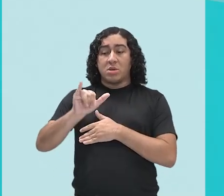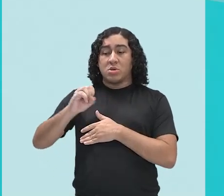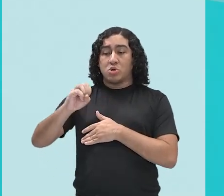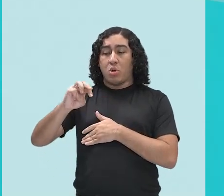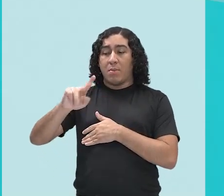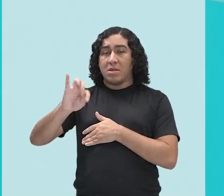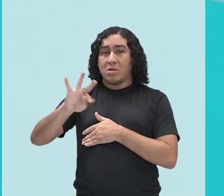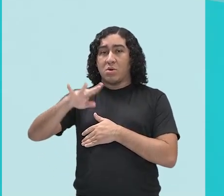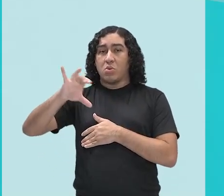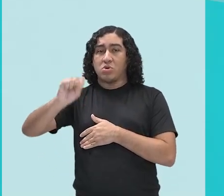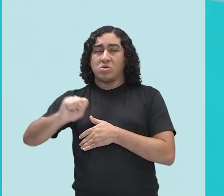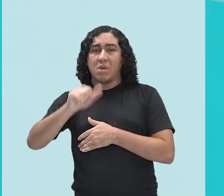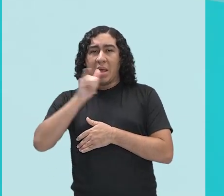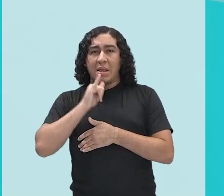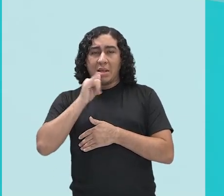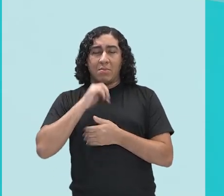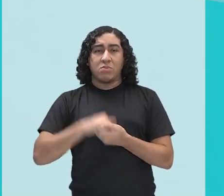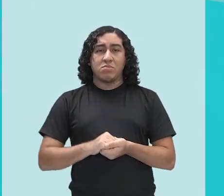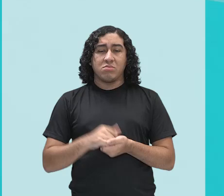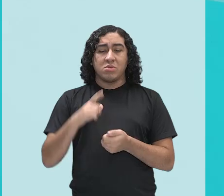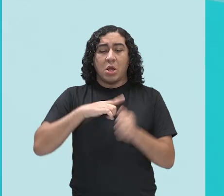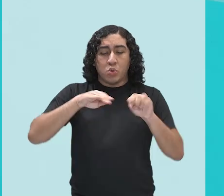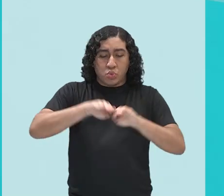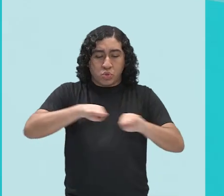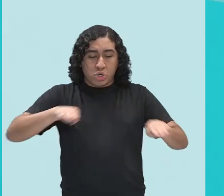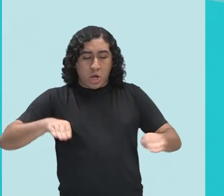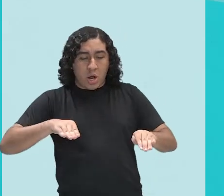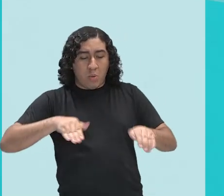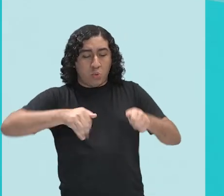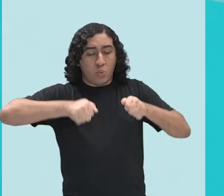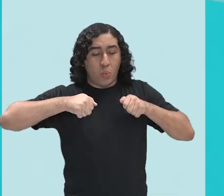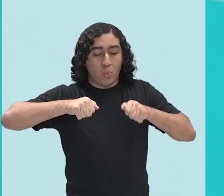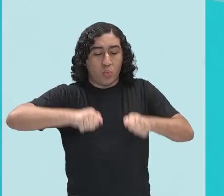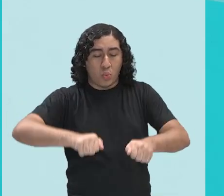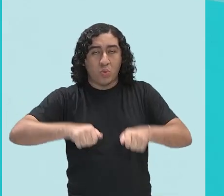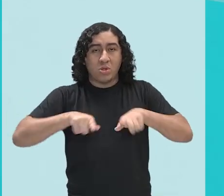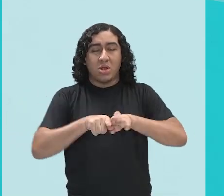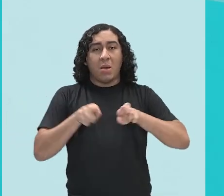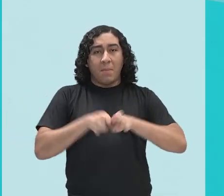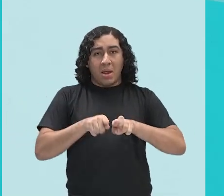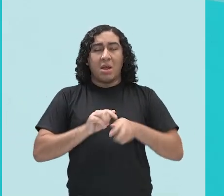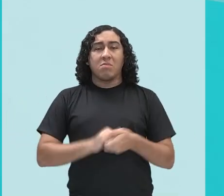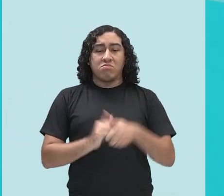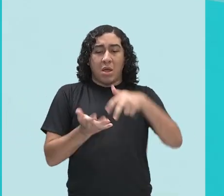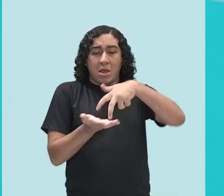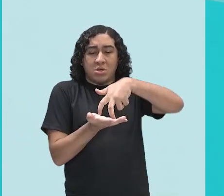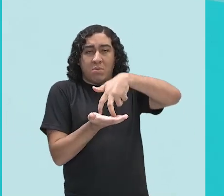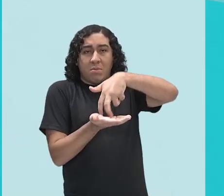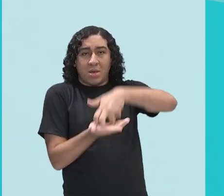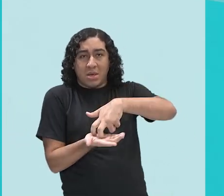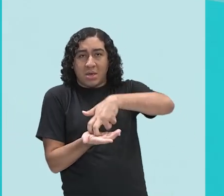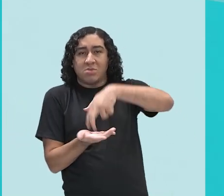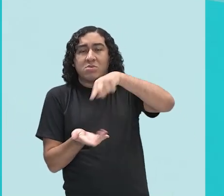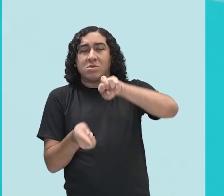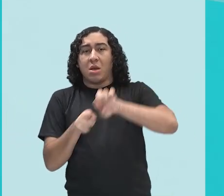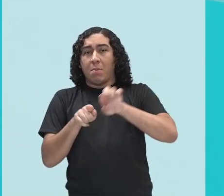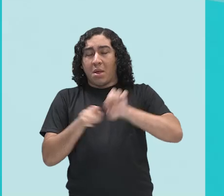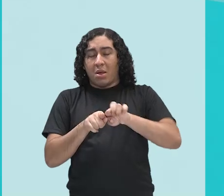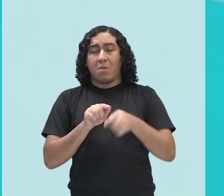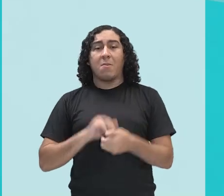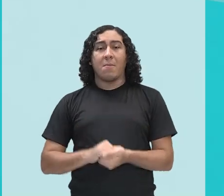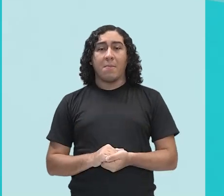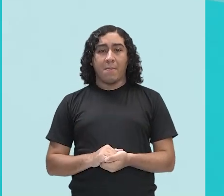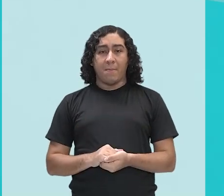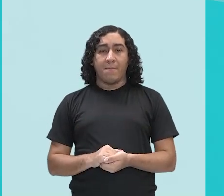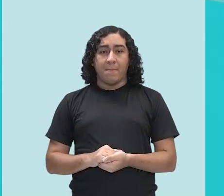exemplo, flexão no chão, flexão de braço, abdominal, agachamentos,